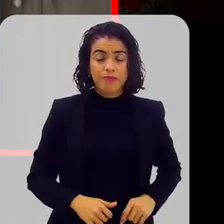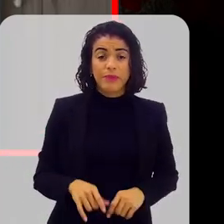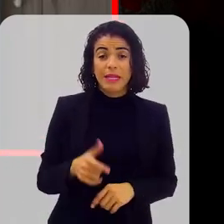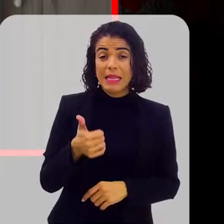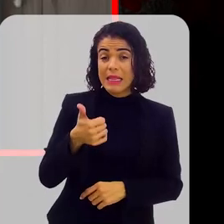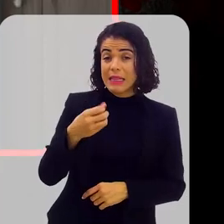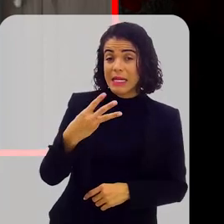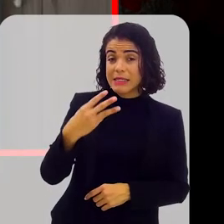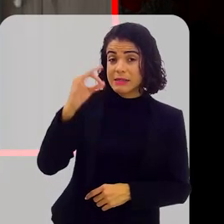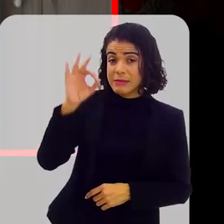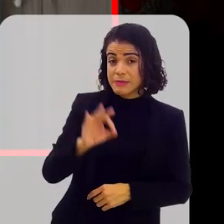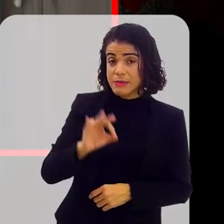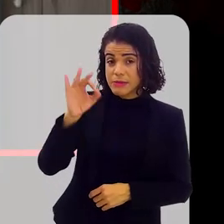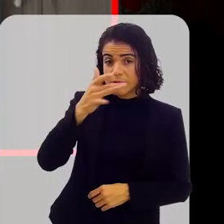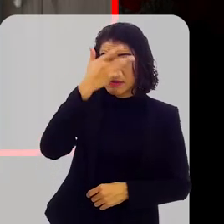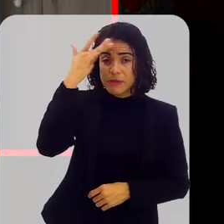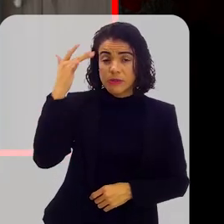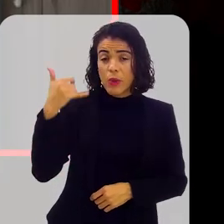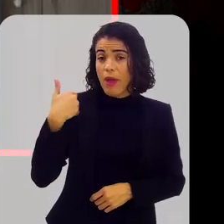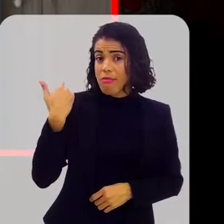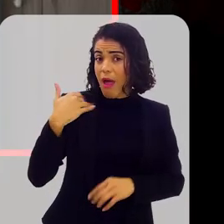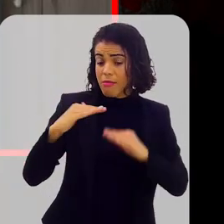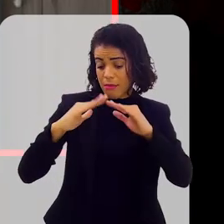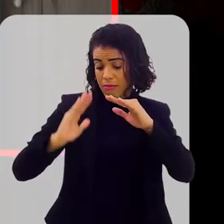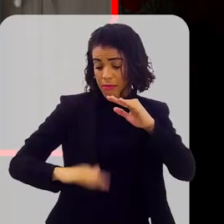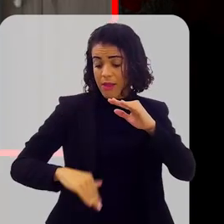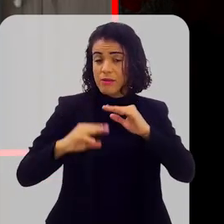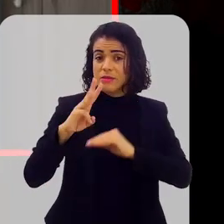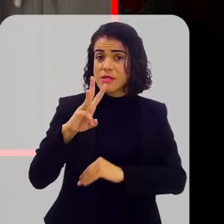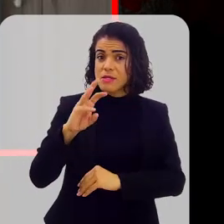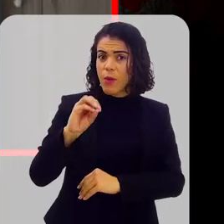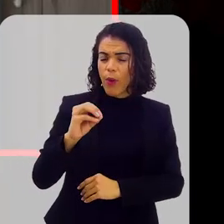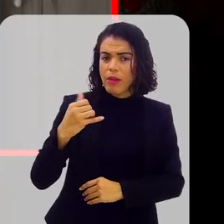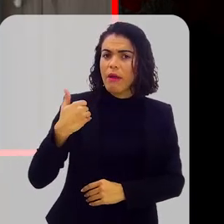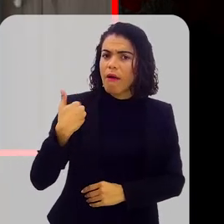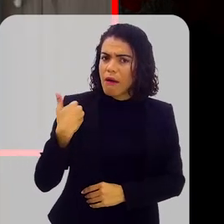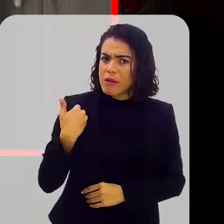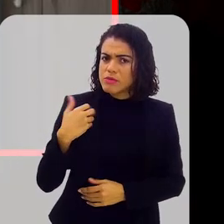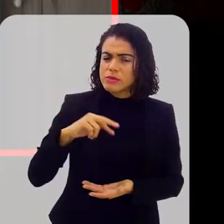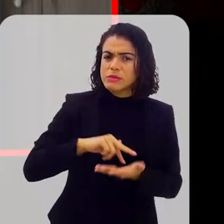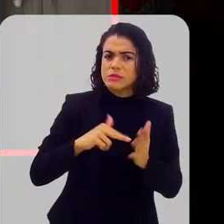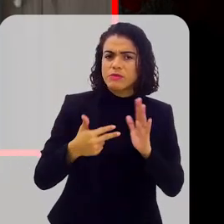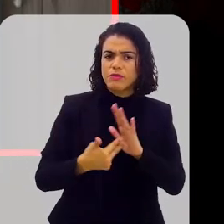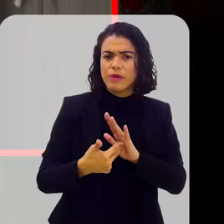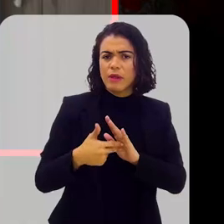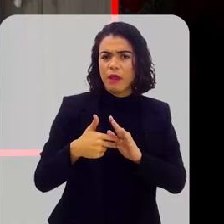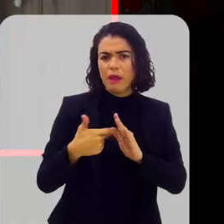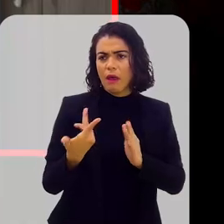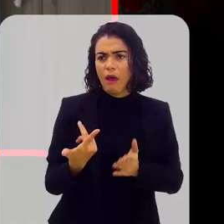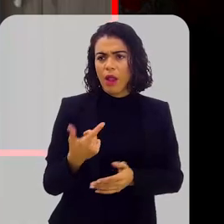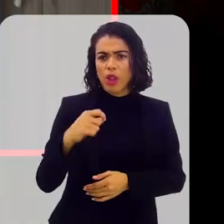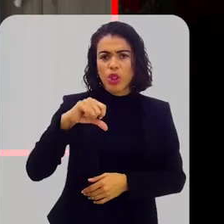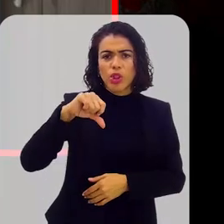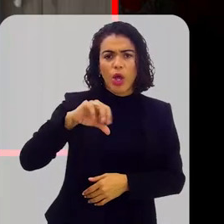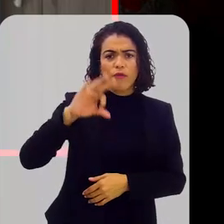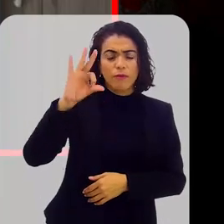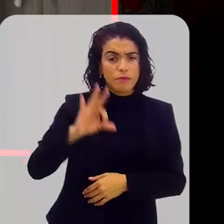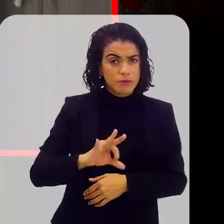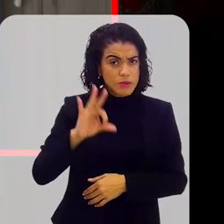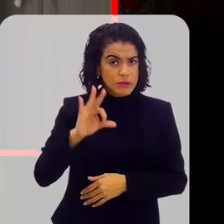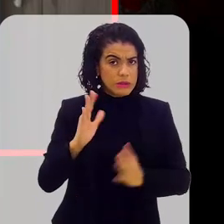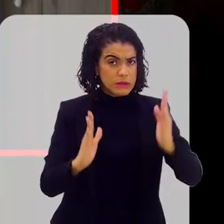dessas, 13% ocorreram em indivíduos com menos de 50 anos, o que representa um aumento de 9%